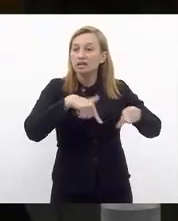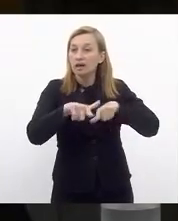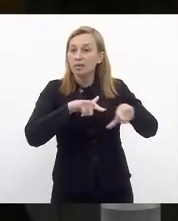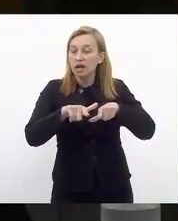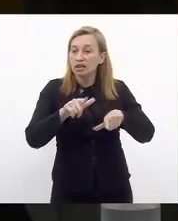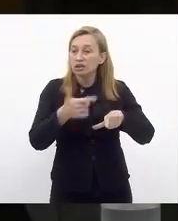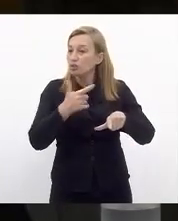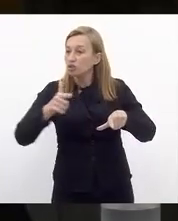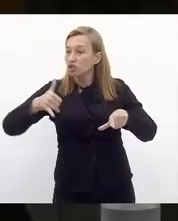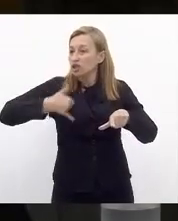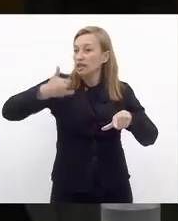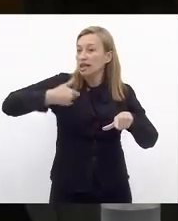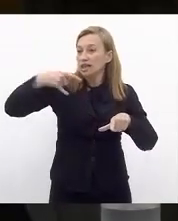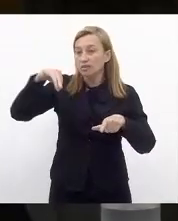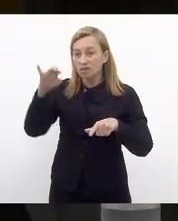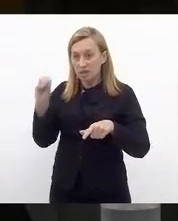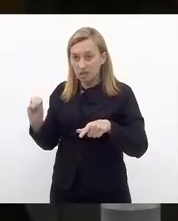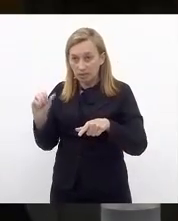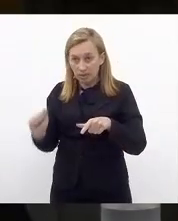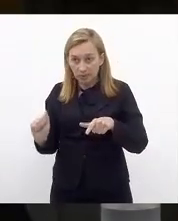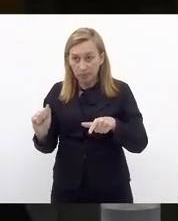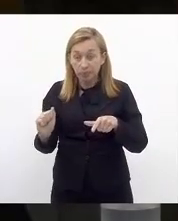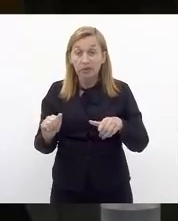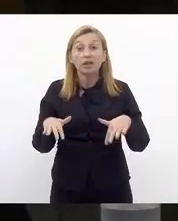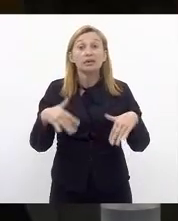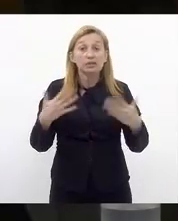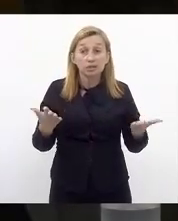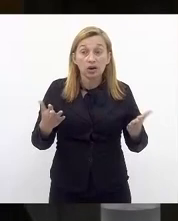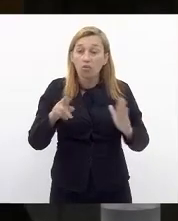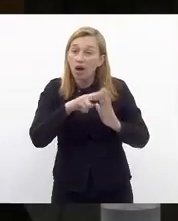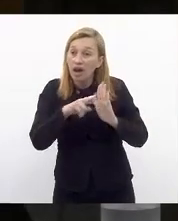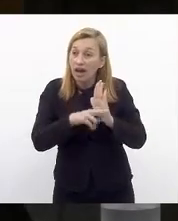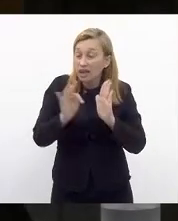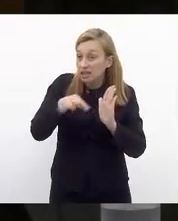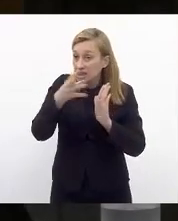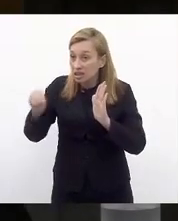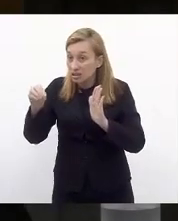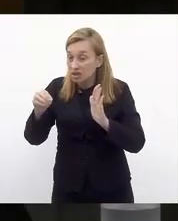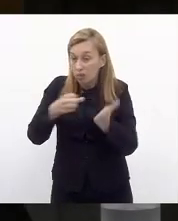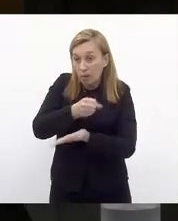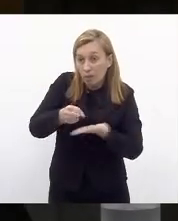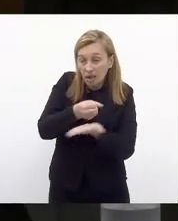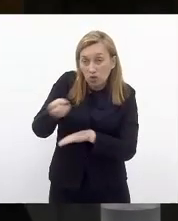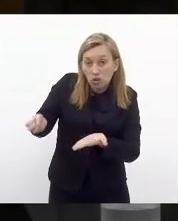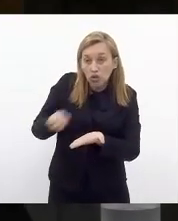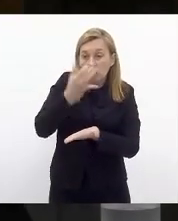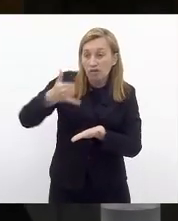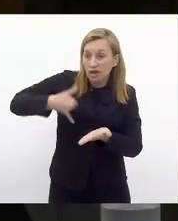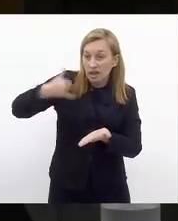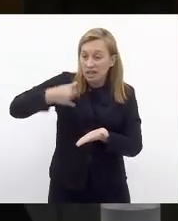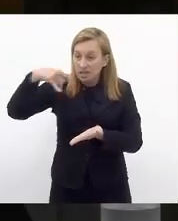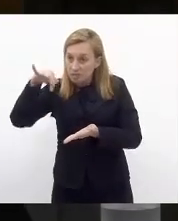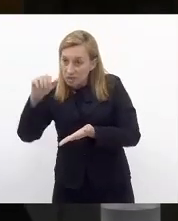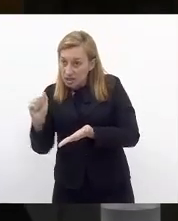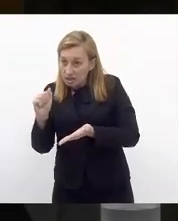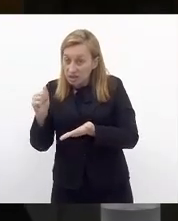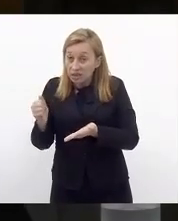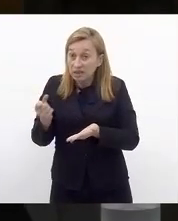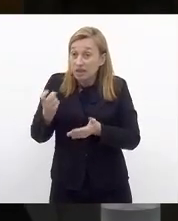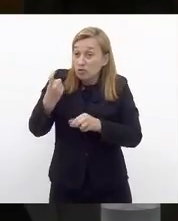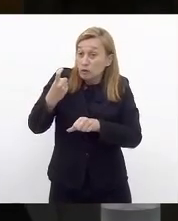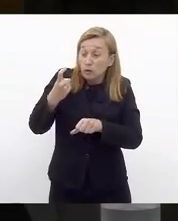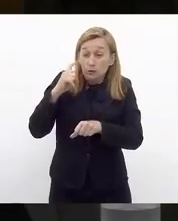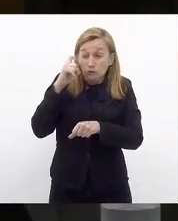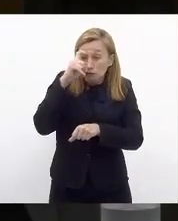idade mínima e aí a regra de transição com base numa nova idade mínima está muito